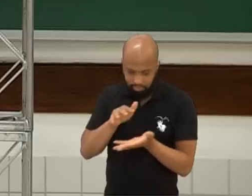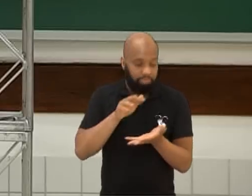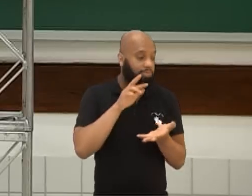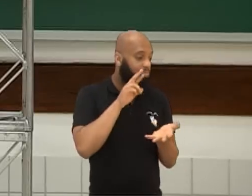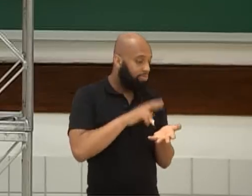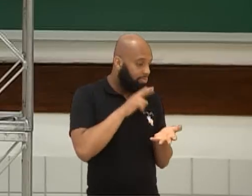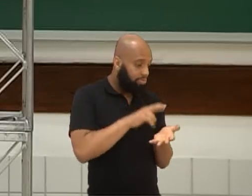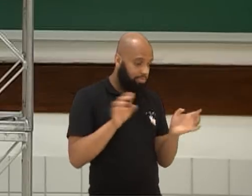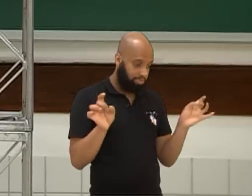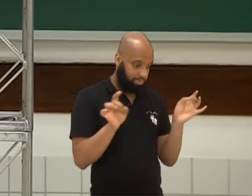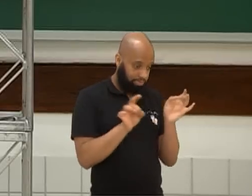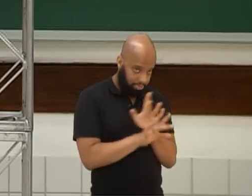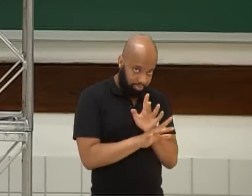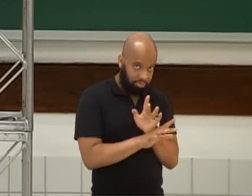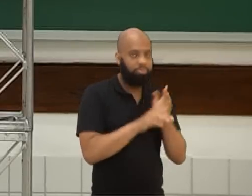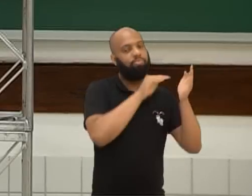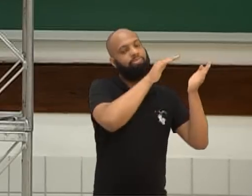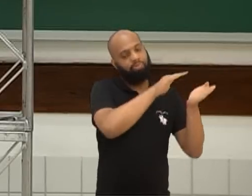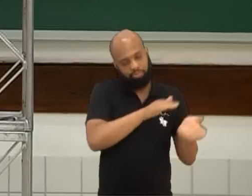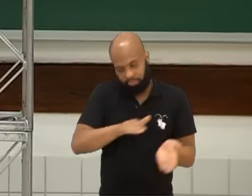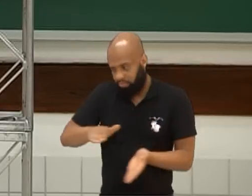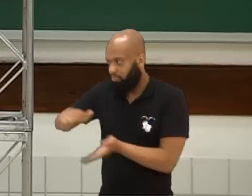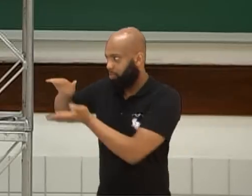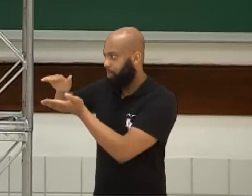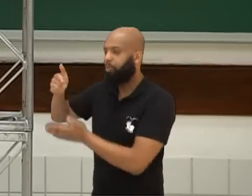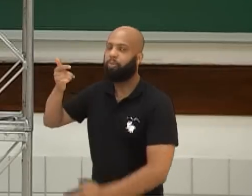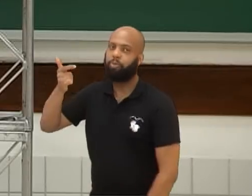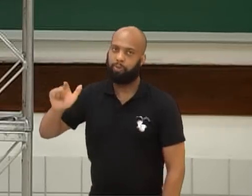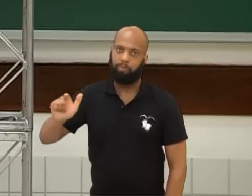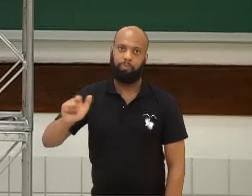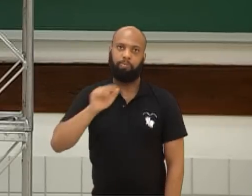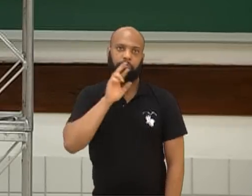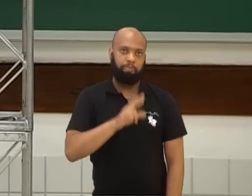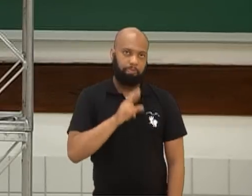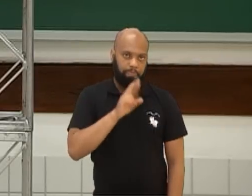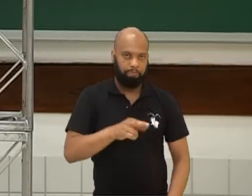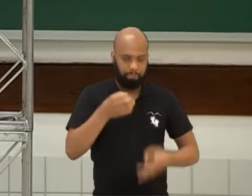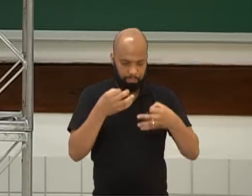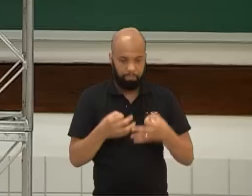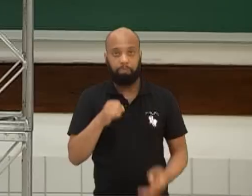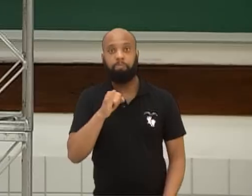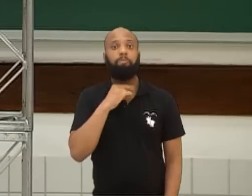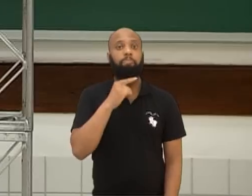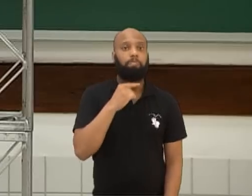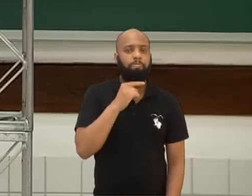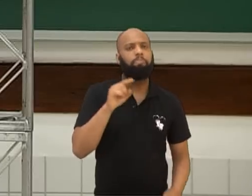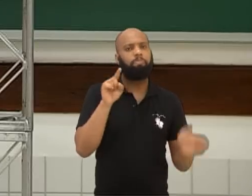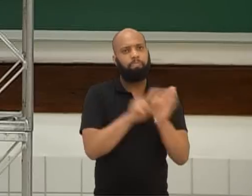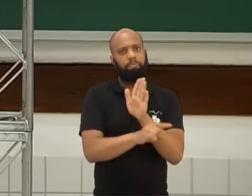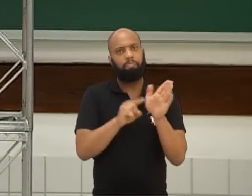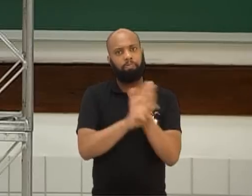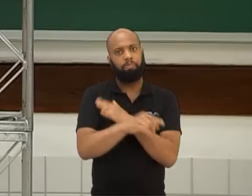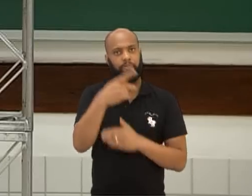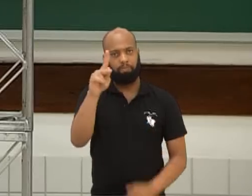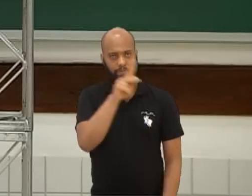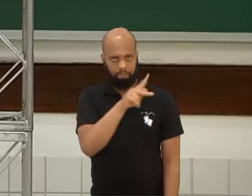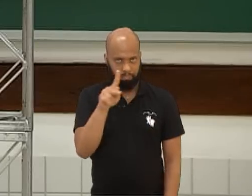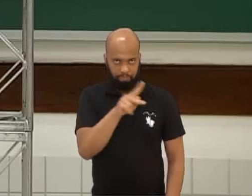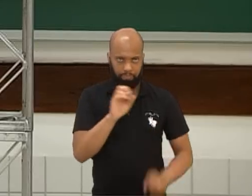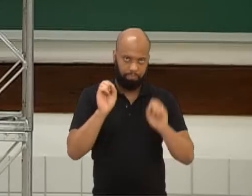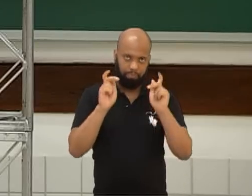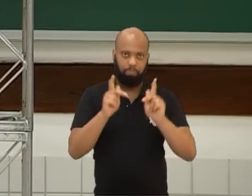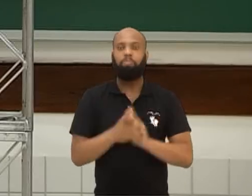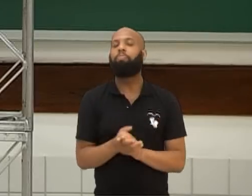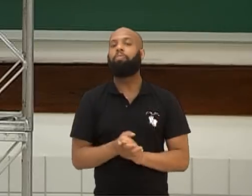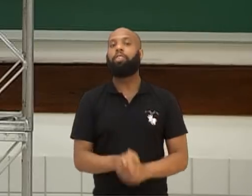gente? Depois que buscar, não esqueça de devolver, preenchida, feita. E as dúvidas, entre em contato com o seu professor, tá?